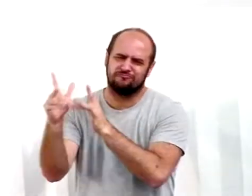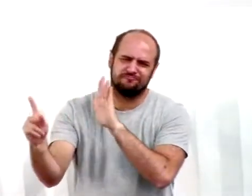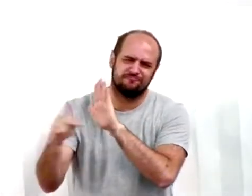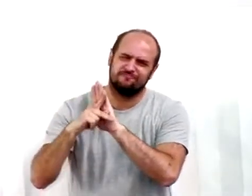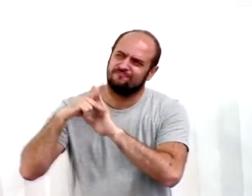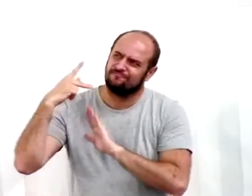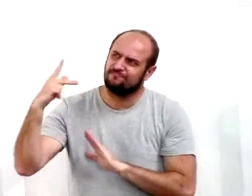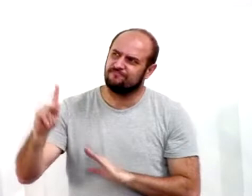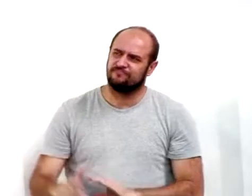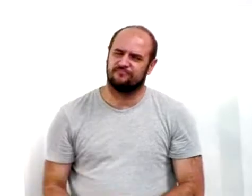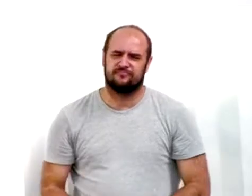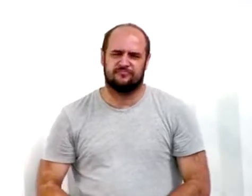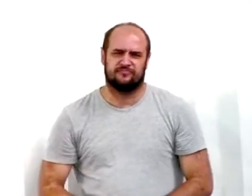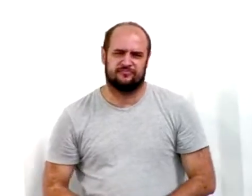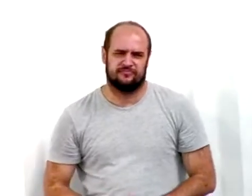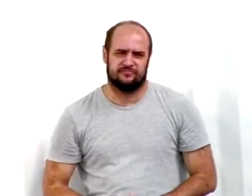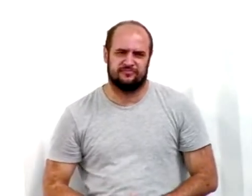Cristo.